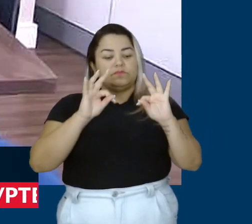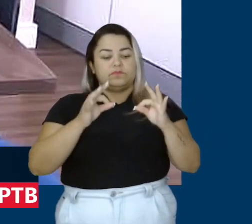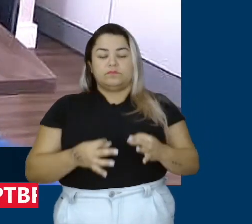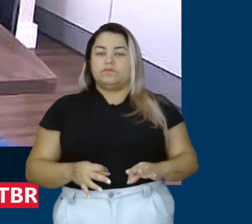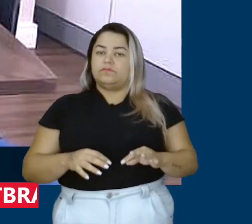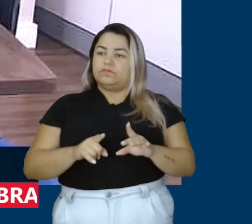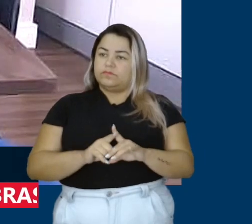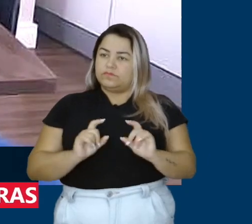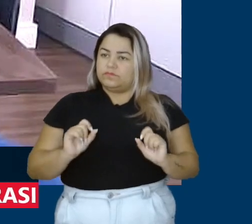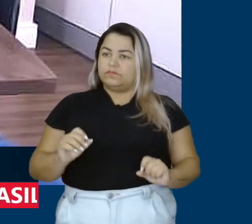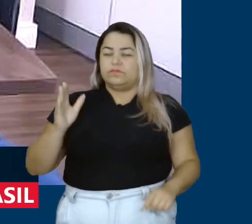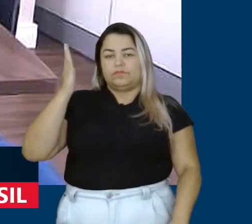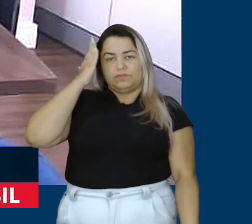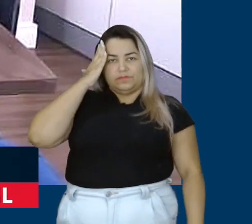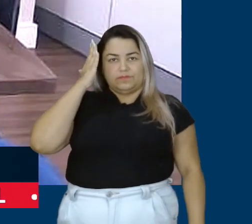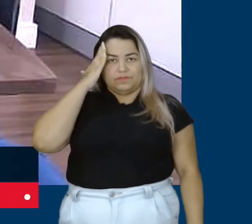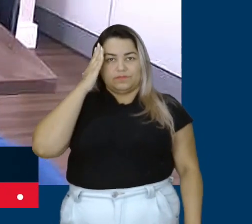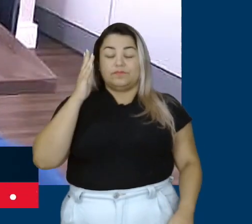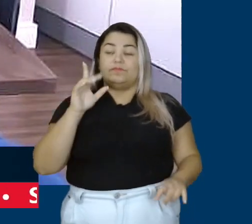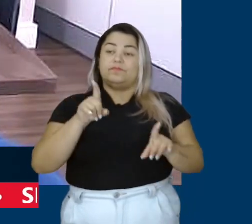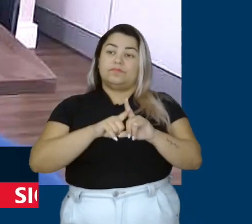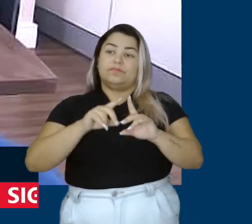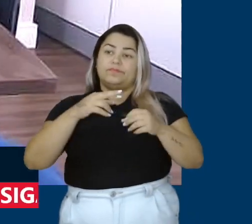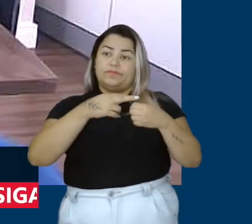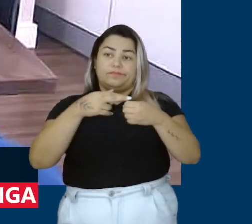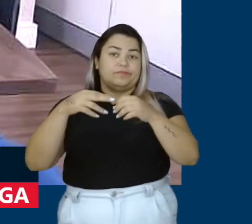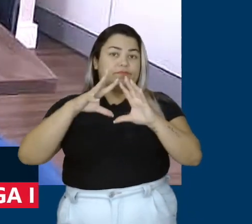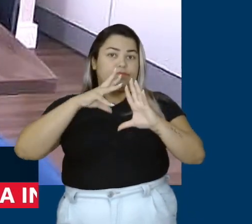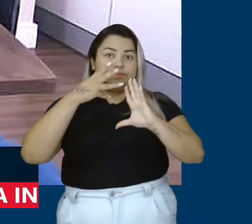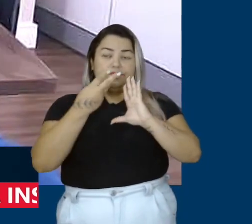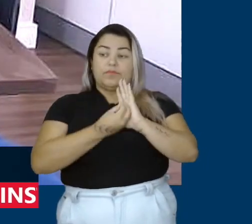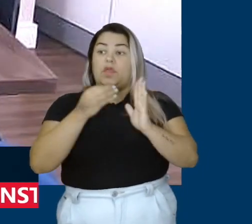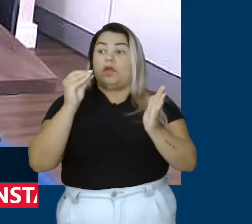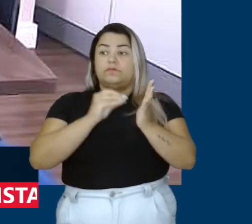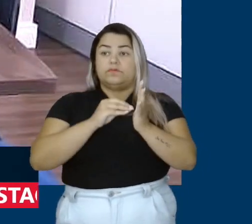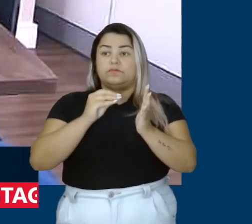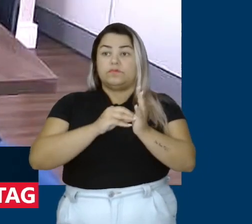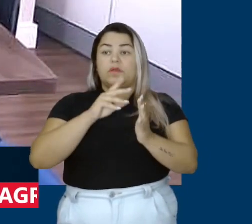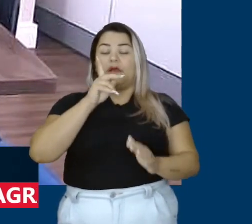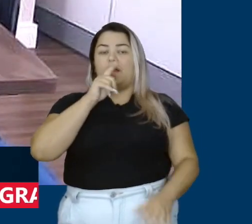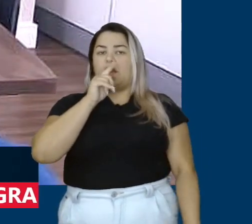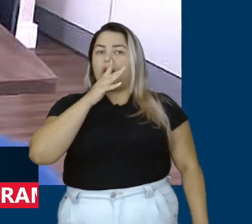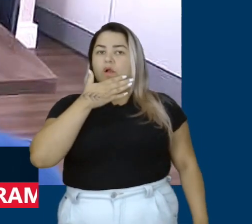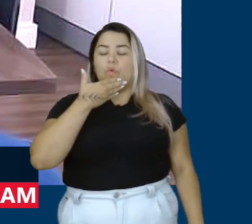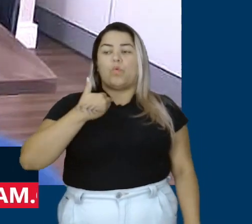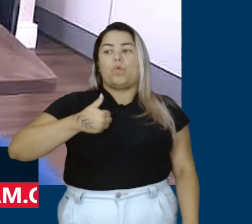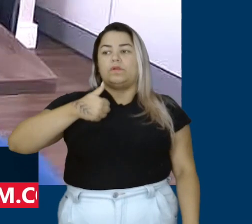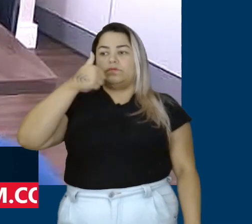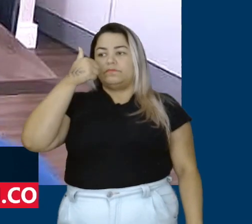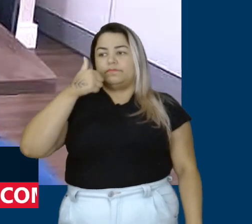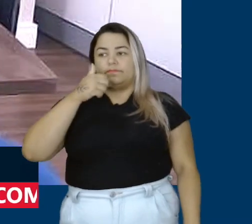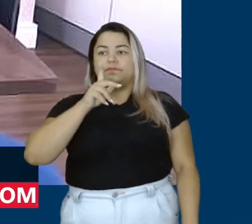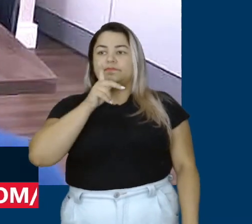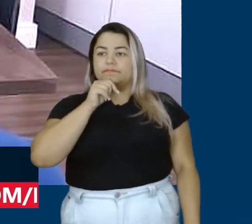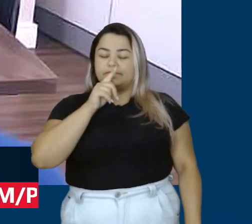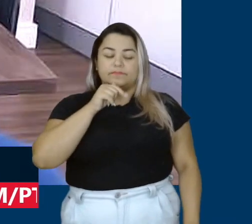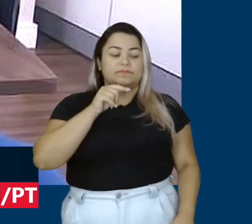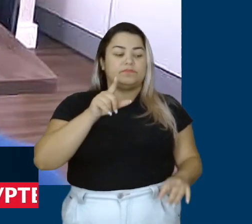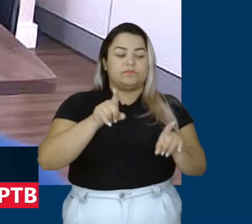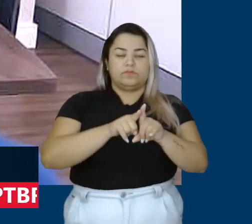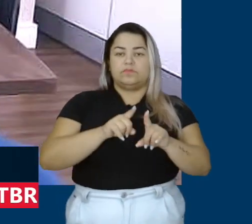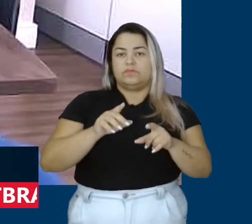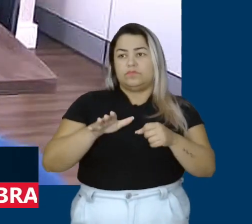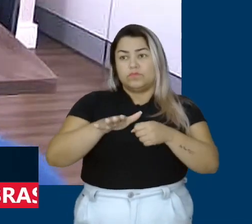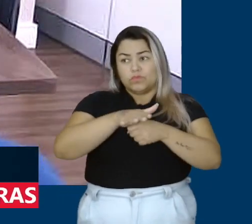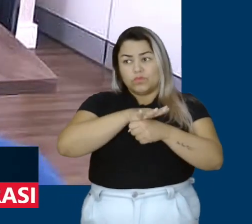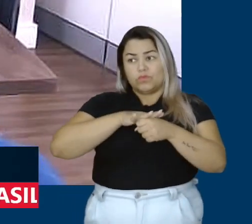a gente sabe que na região amazônica a questão não é a escassez de água, mas a qualidade dessa água, né? Então, é uma água